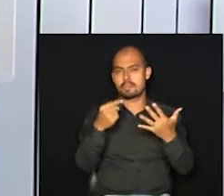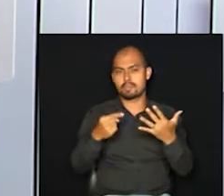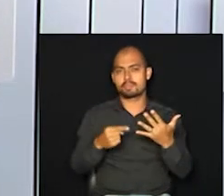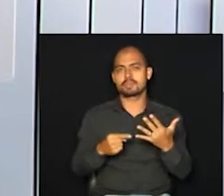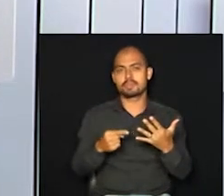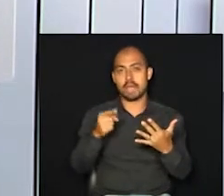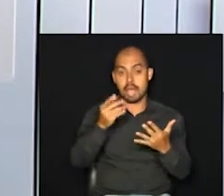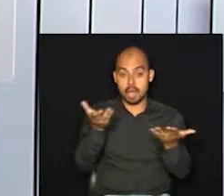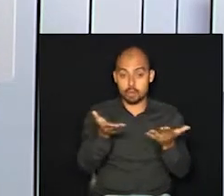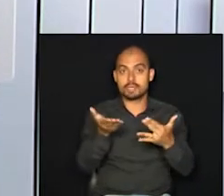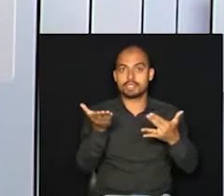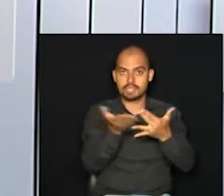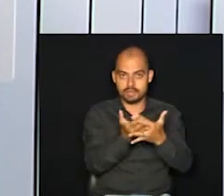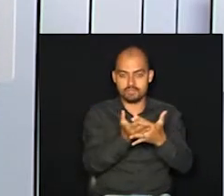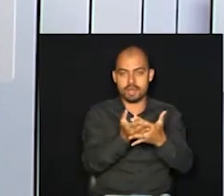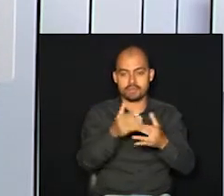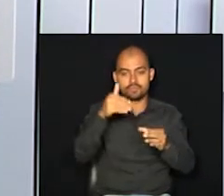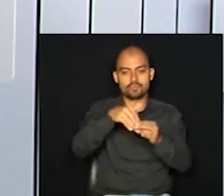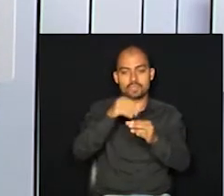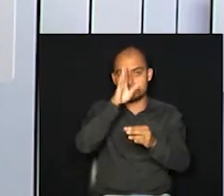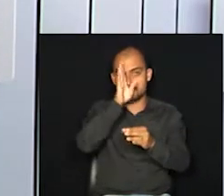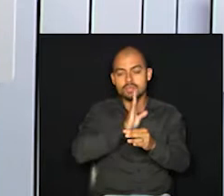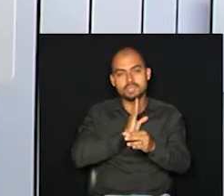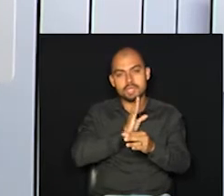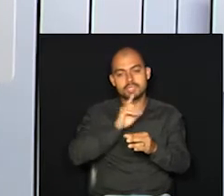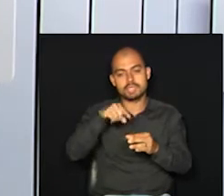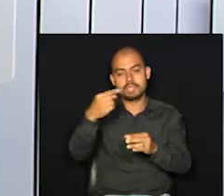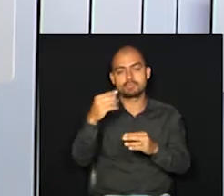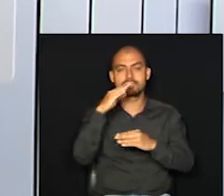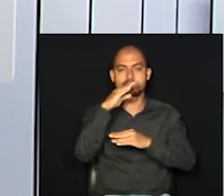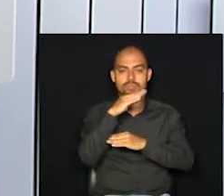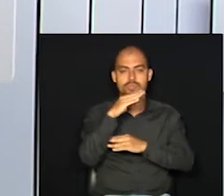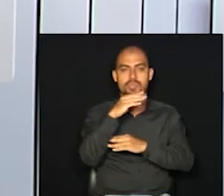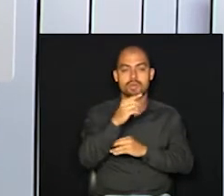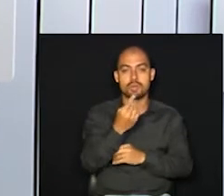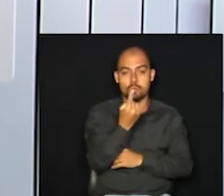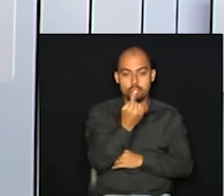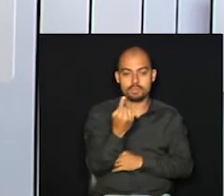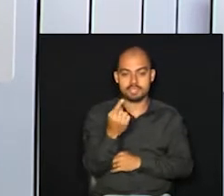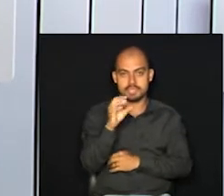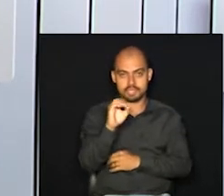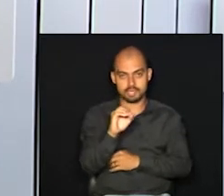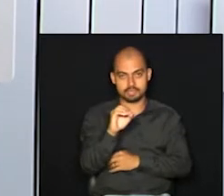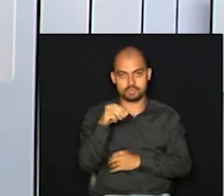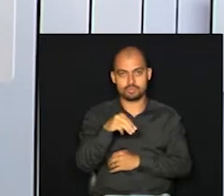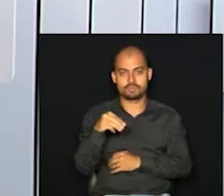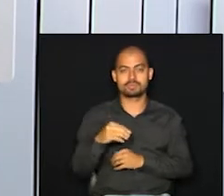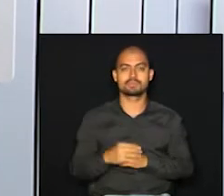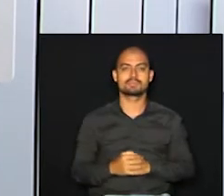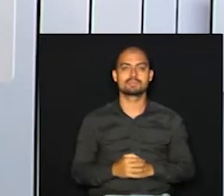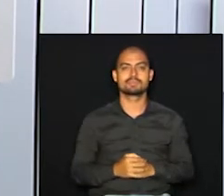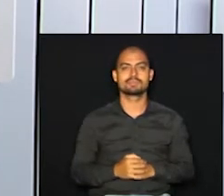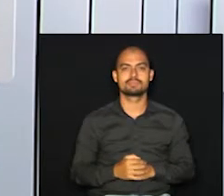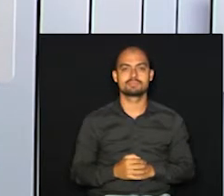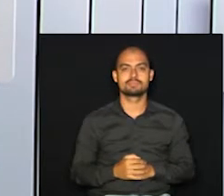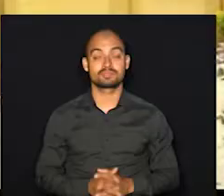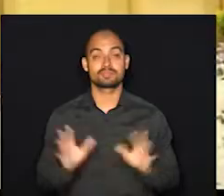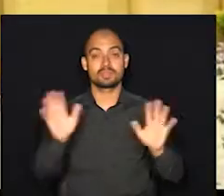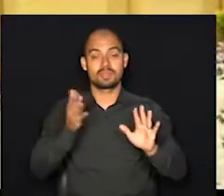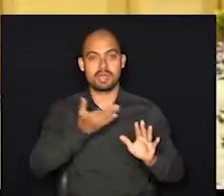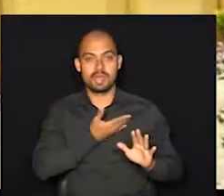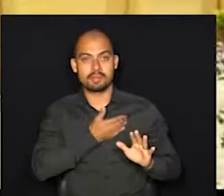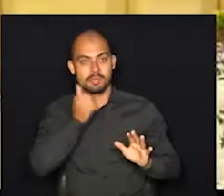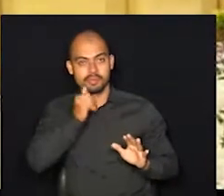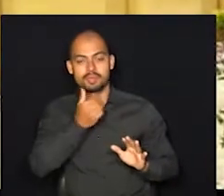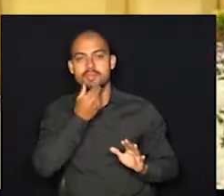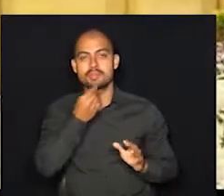ficar com intervalo, horário eleitoral gratuito e o Câmara Total retorna a 1h10.